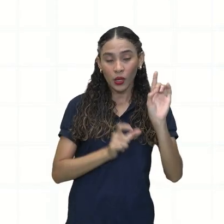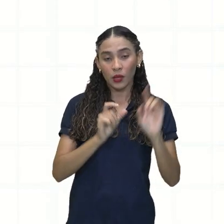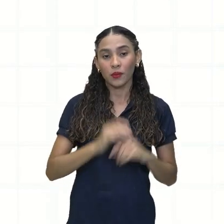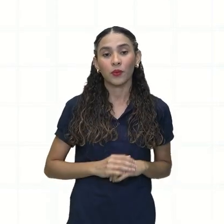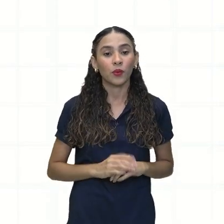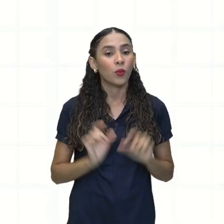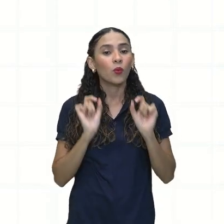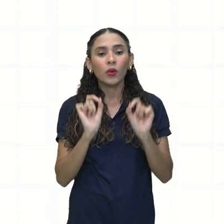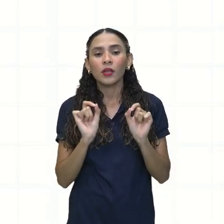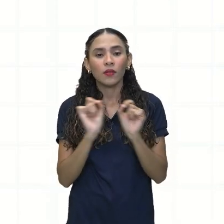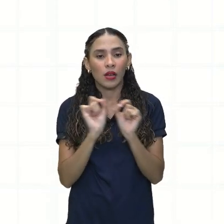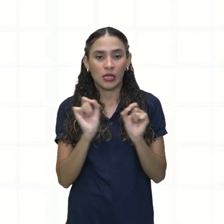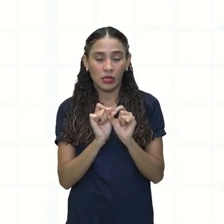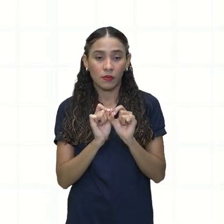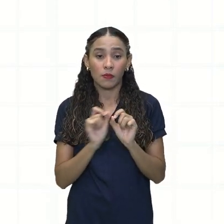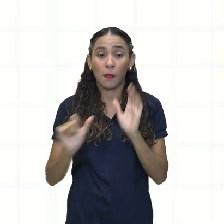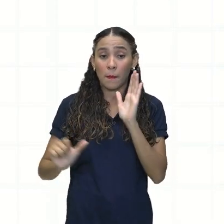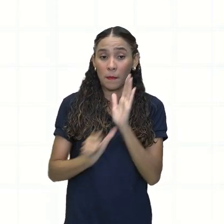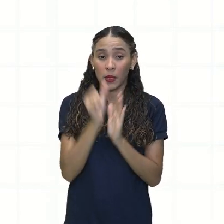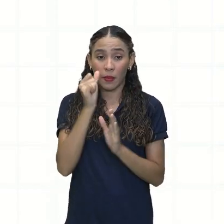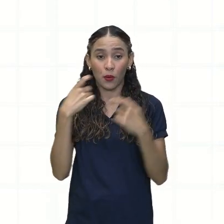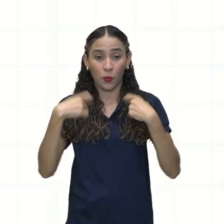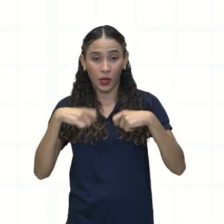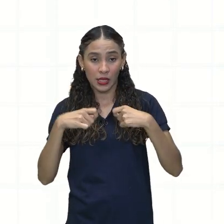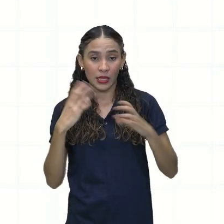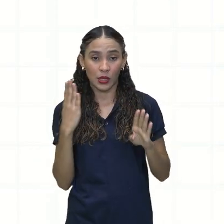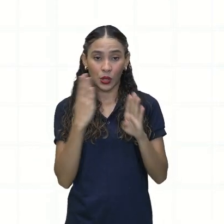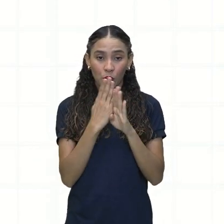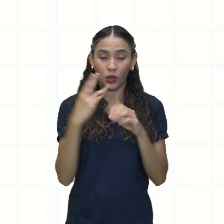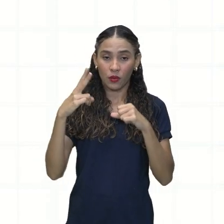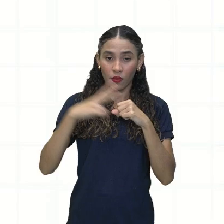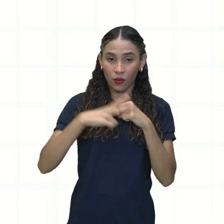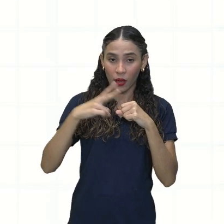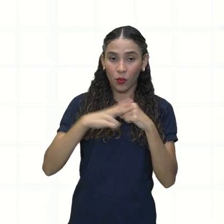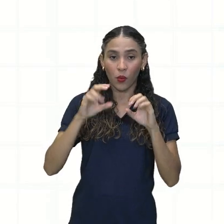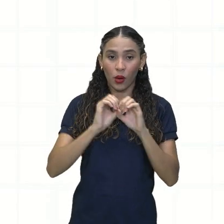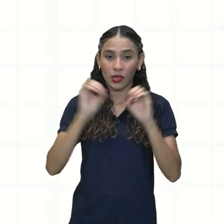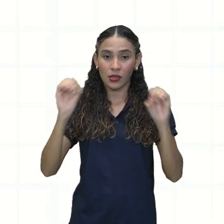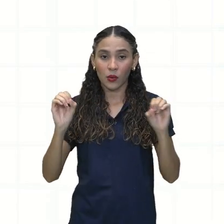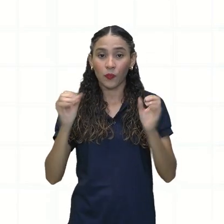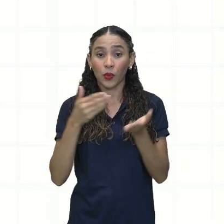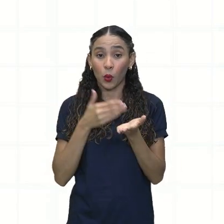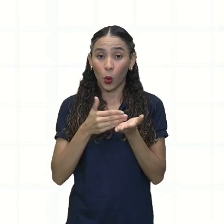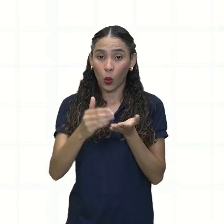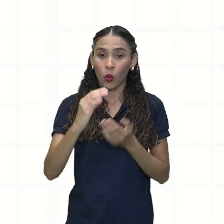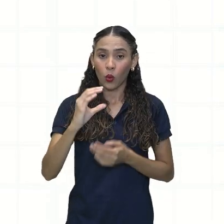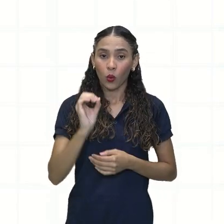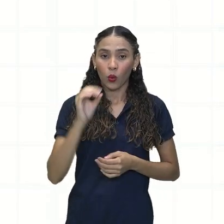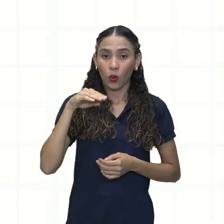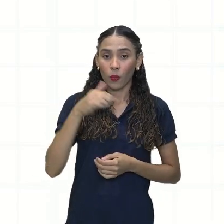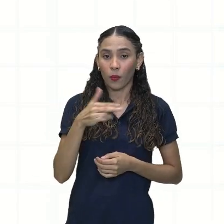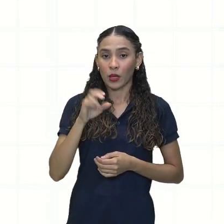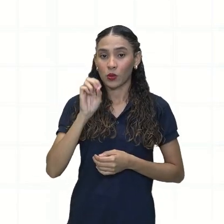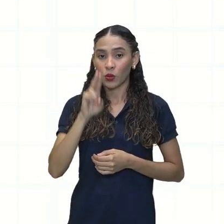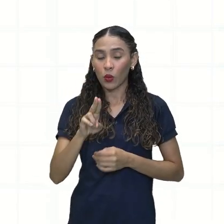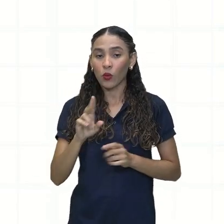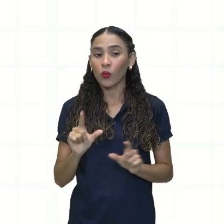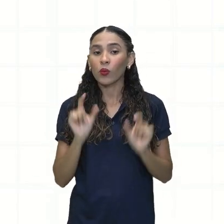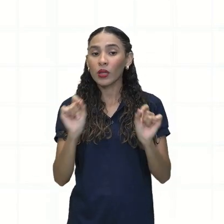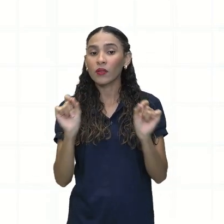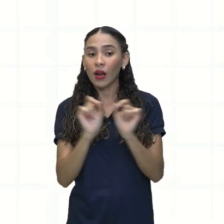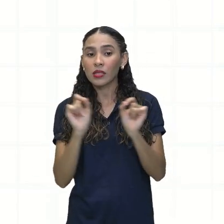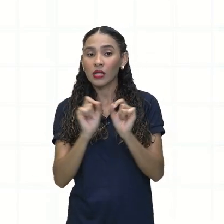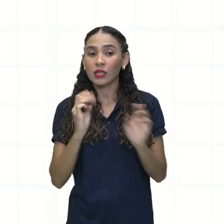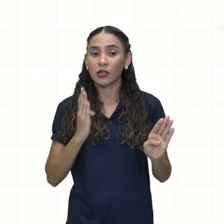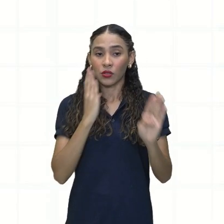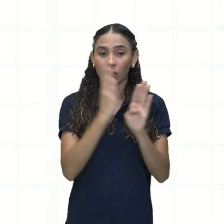que eu faço para isso? Eu encontro o verbo da minha oração. Começou. E aí eu faço o quê? Para identificar o